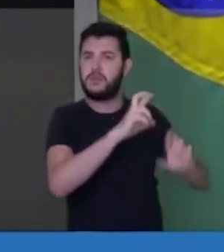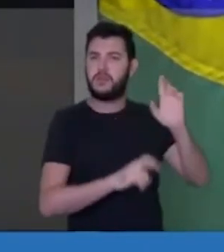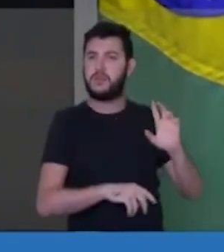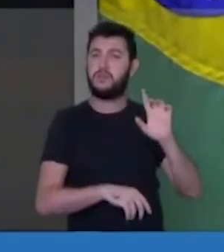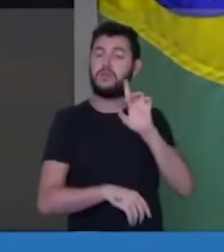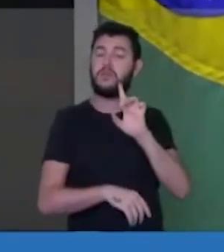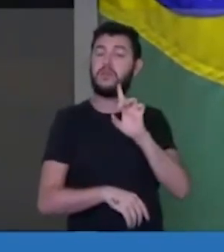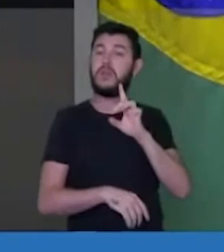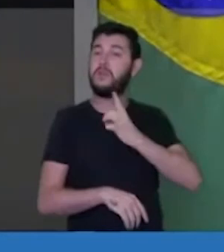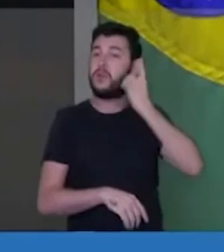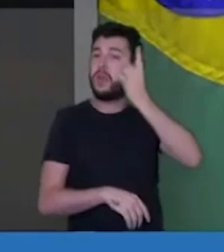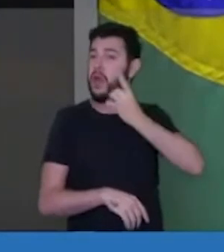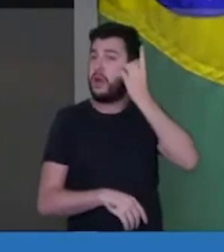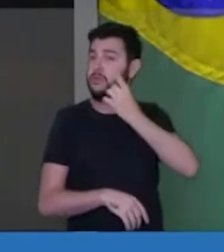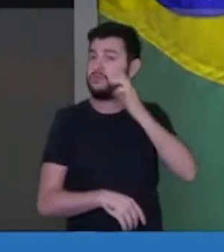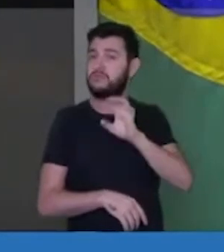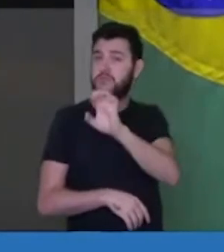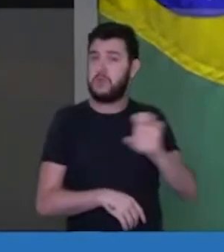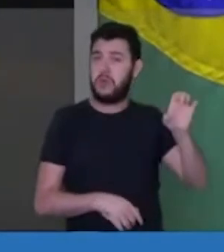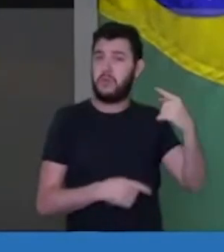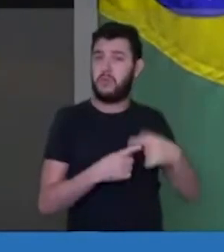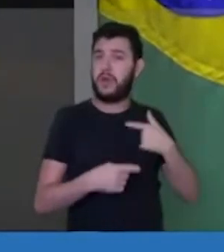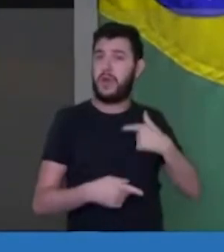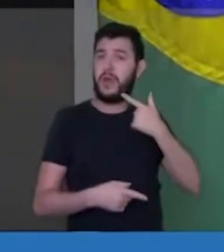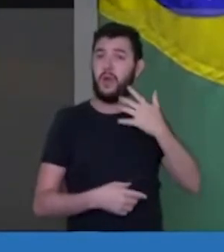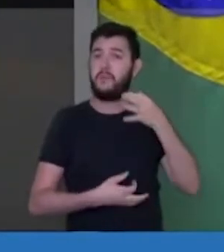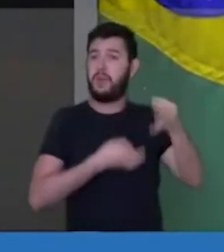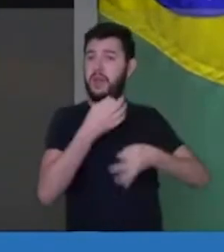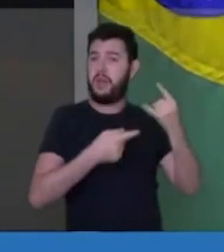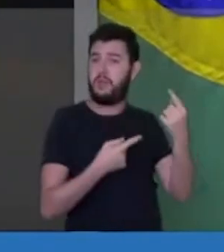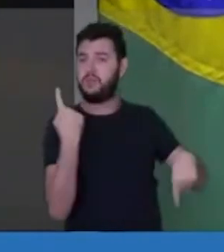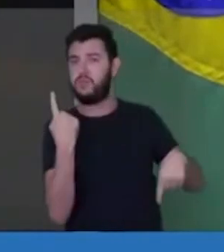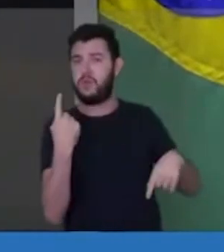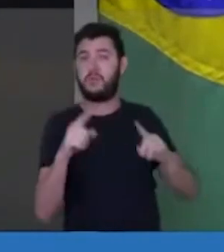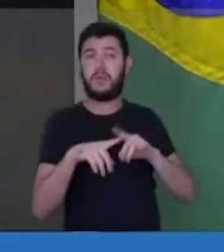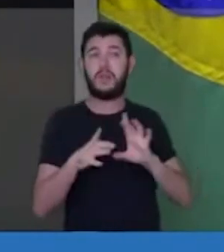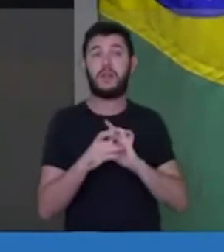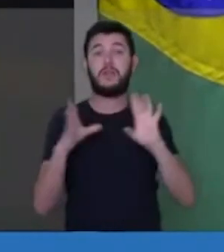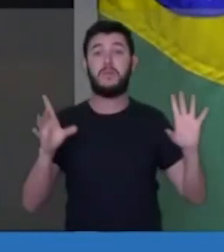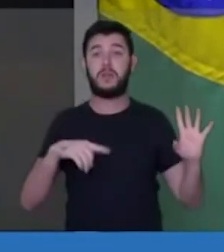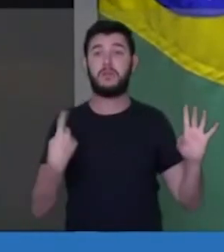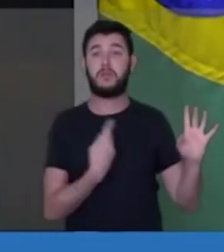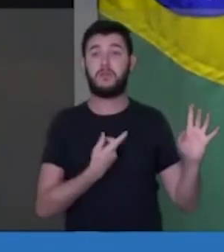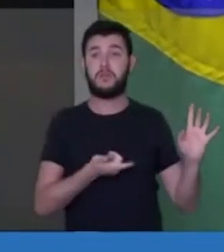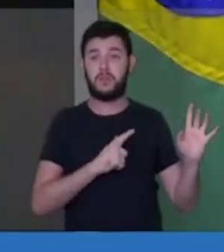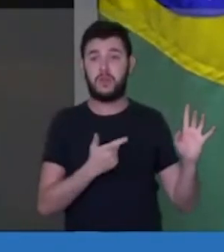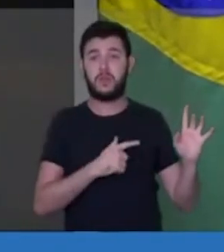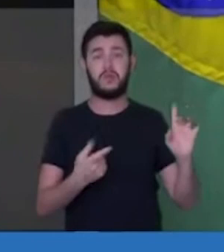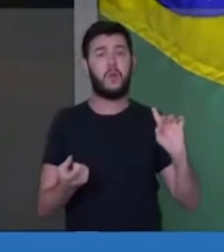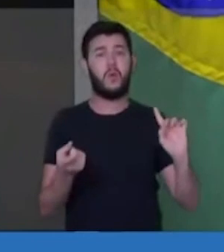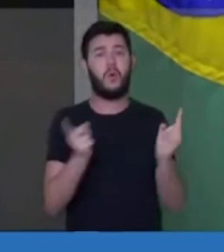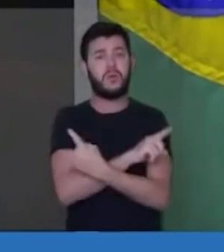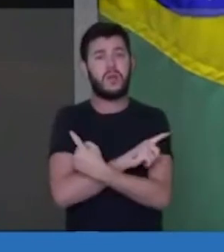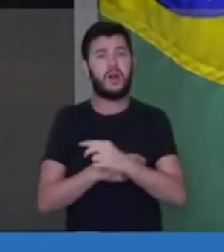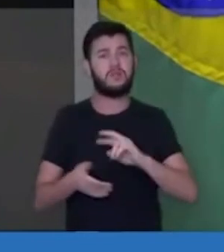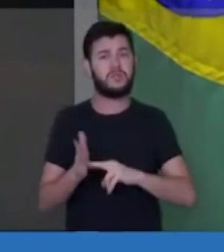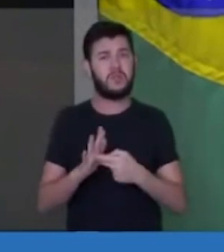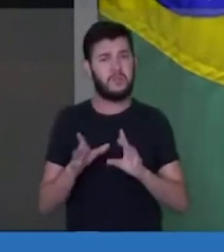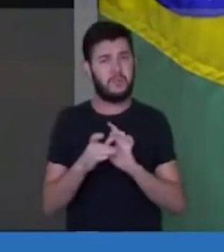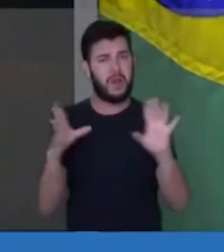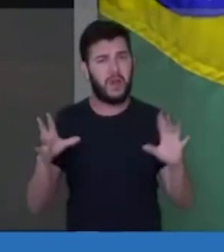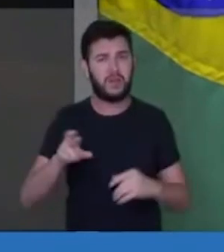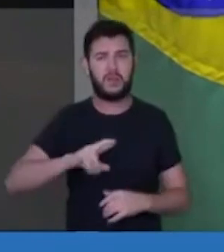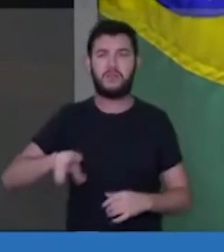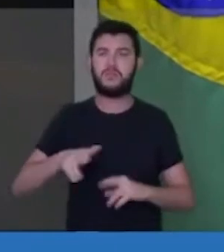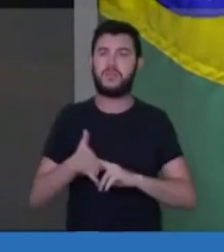suas ideias. Afinal de contas, essa é a liberdade que nós temos. Caso contrário, isso não é liberdade. Isso chama-se uma